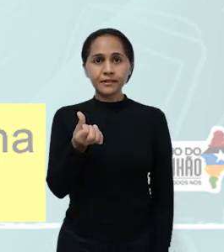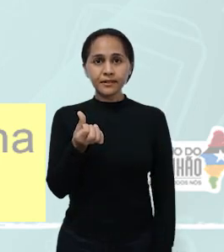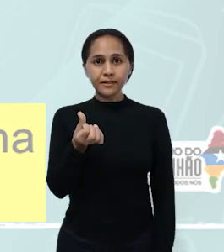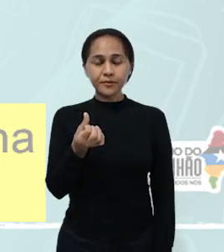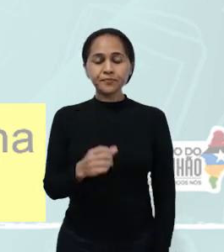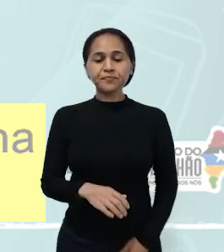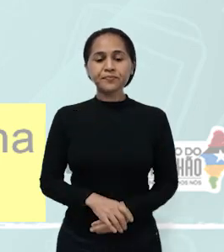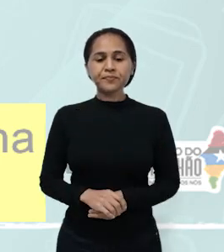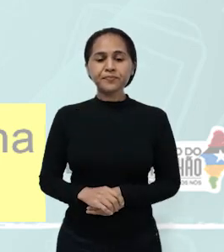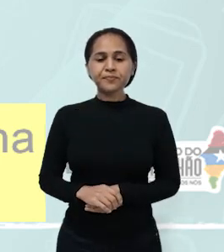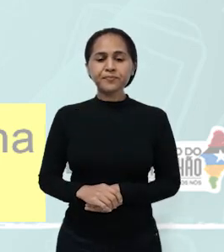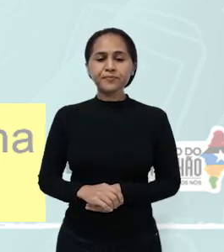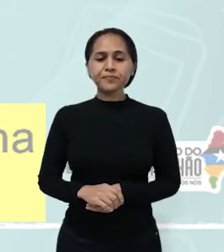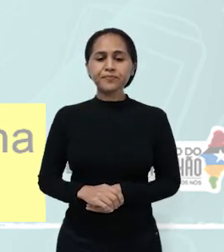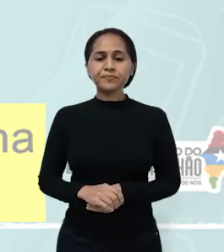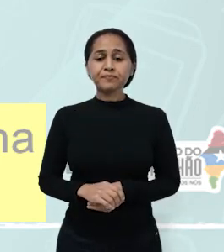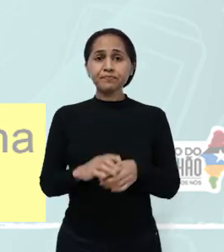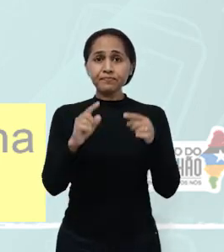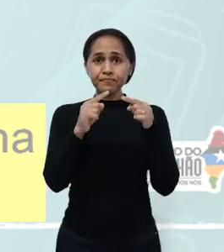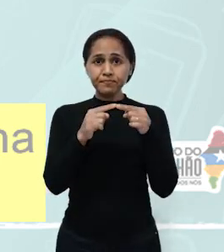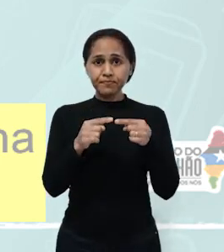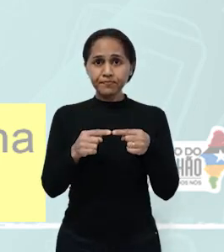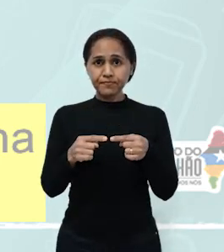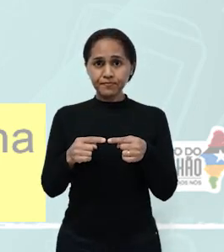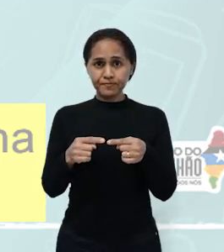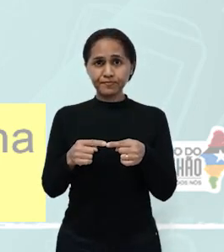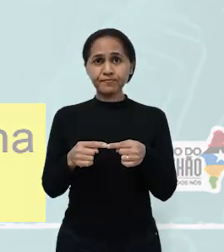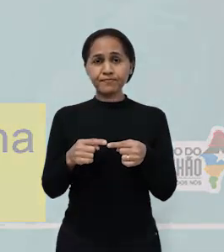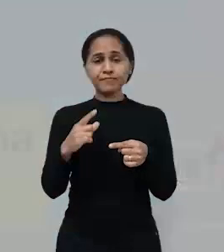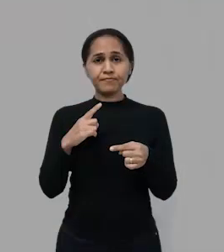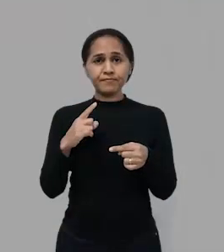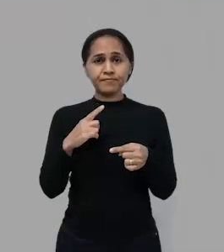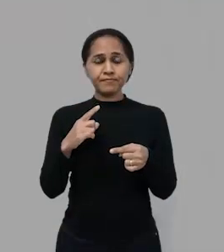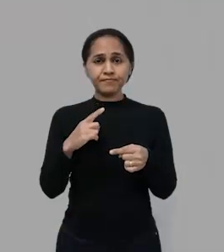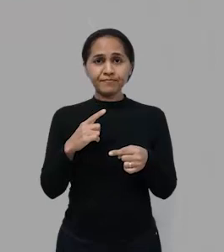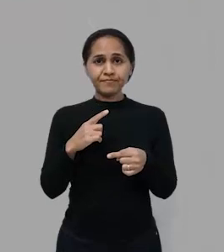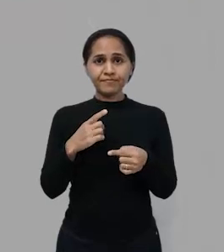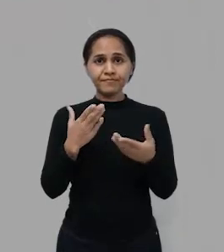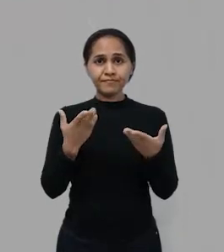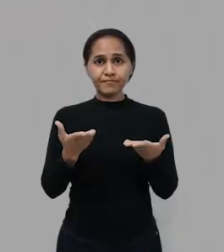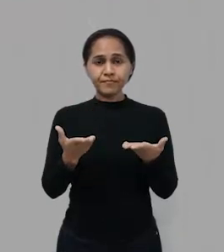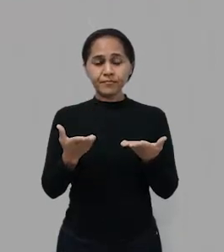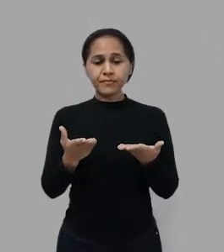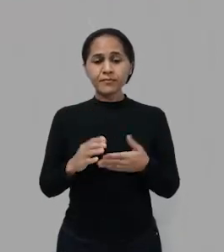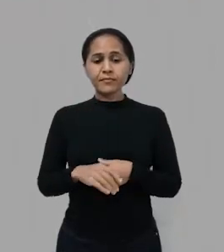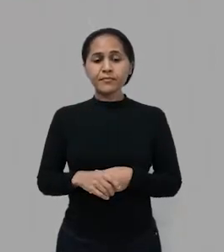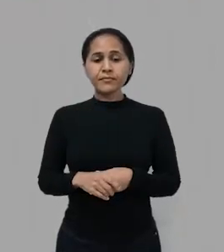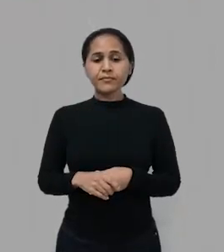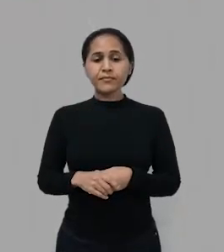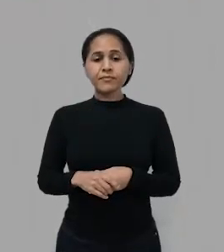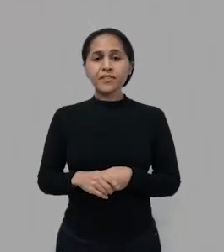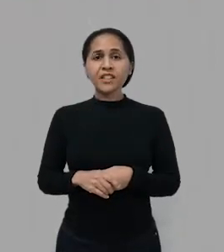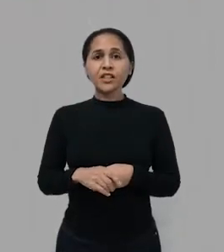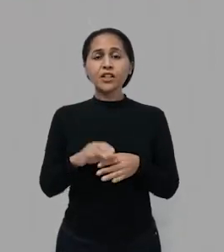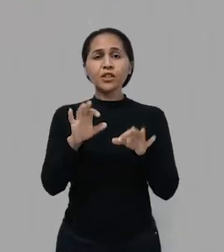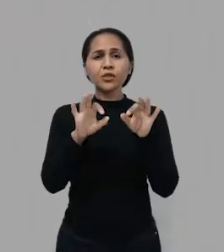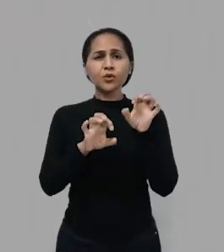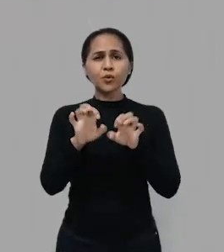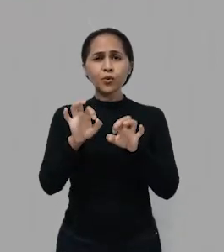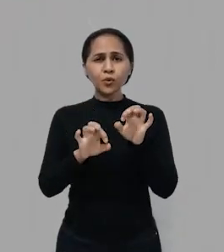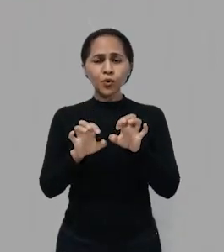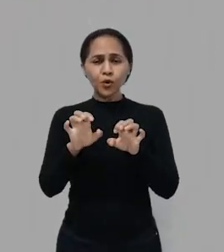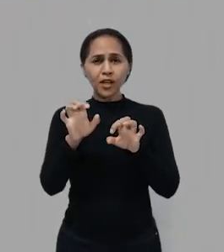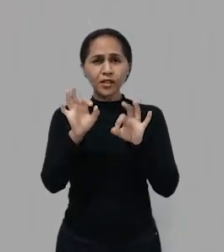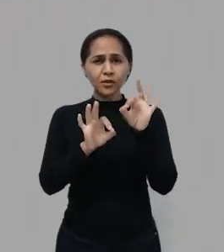Então, essa combinação, esses átomos, 2 carbonos e 6 hidrogênios, então eu só consigo montar a estrutura